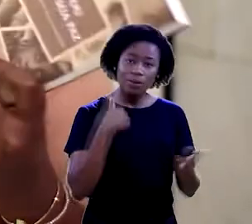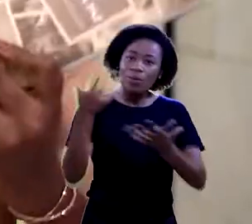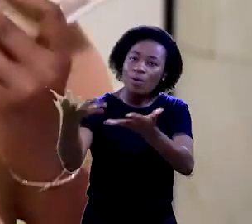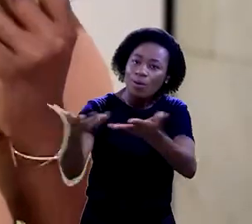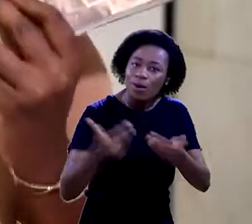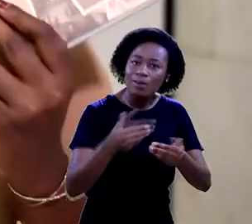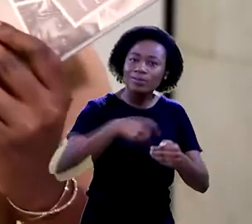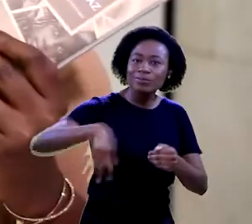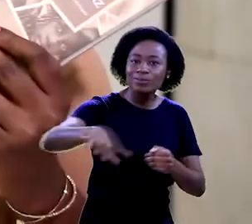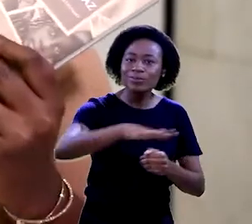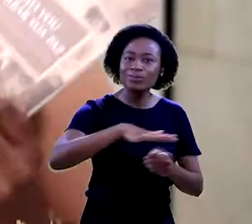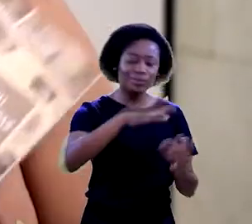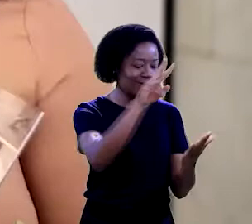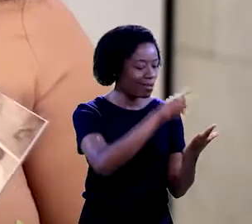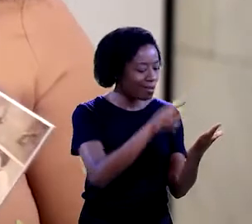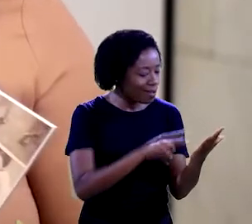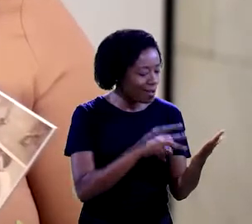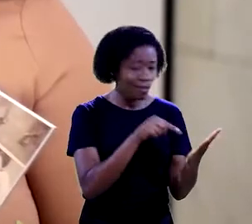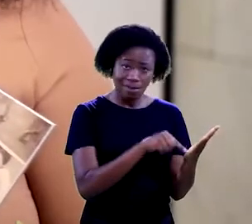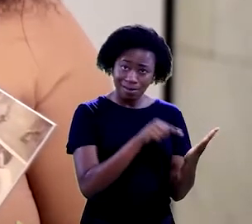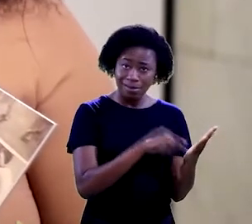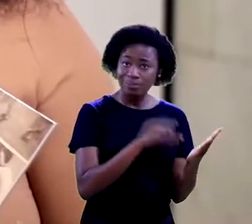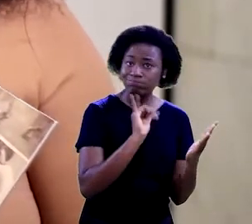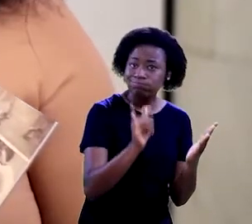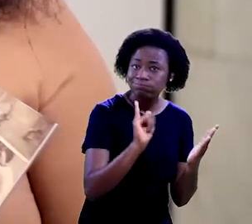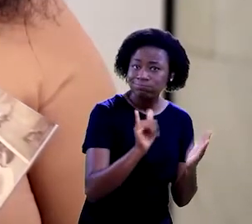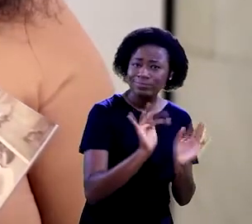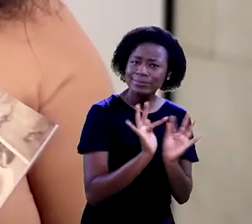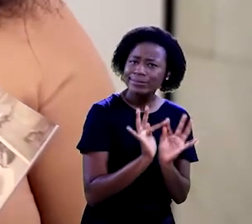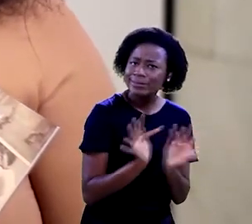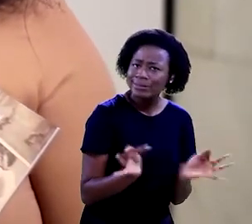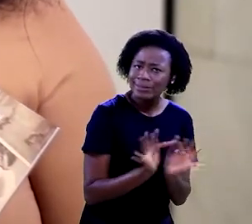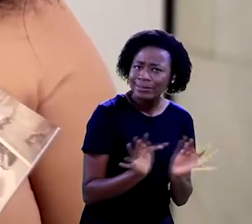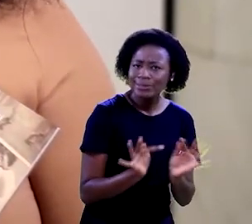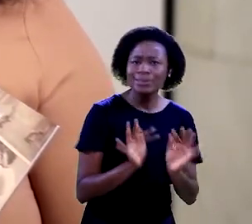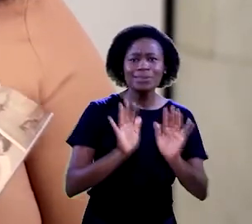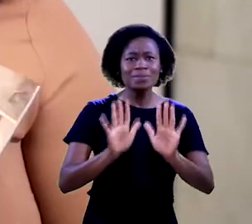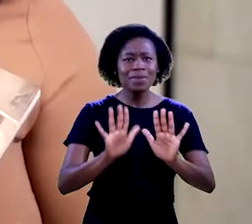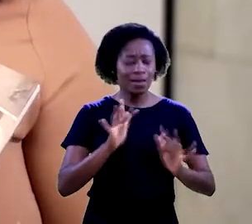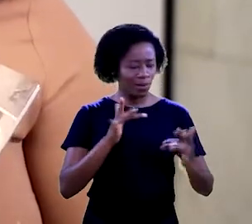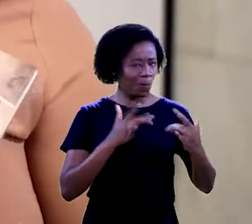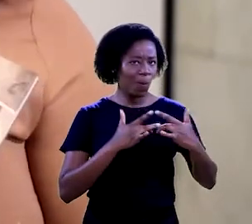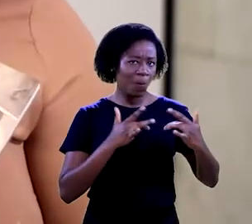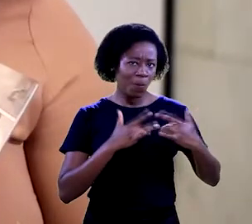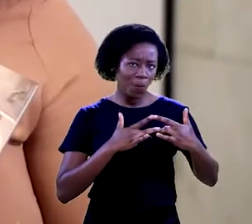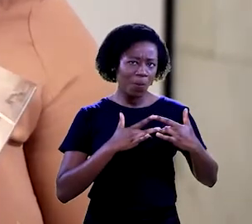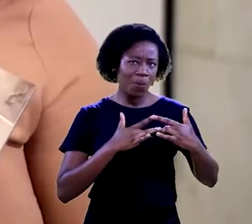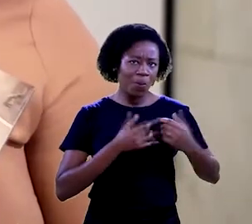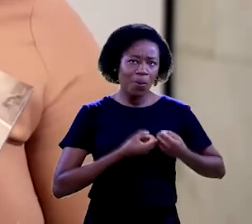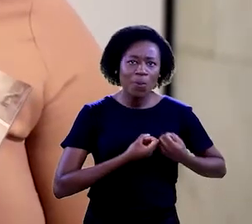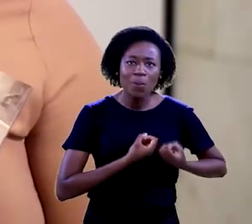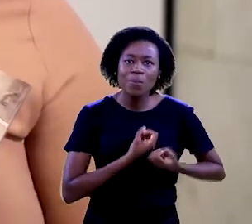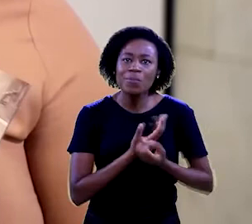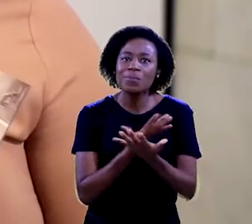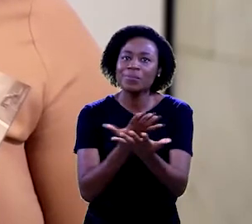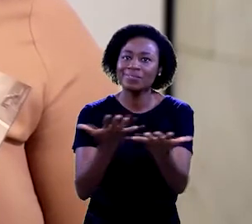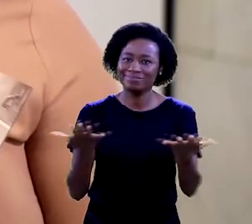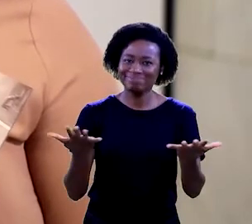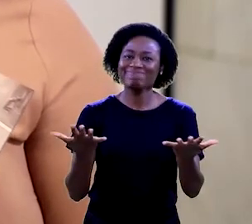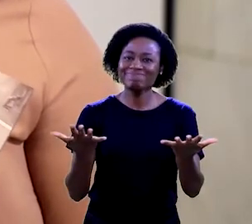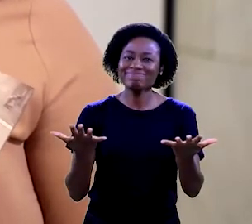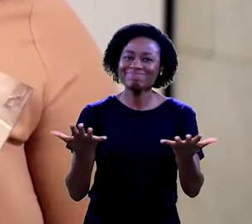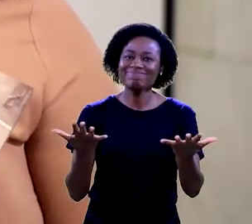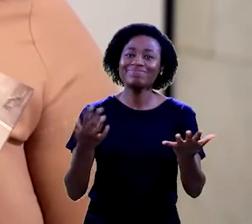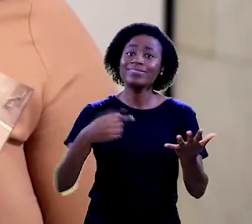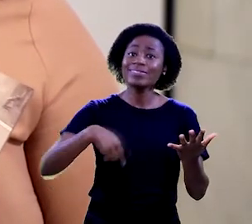pessoas a poderem ler esse livro, ele é uma mensagem singela, mas eu acho que é de todo o coração uma forma